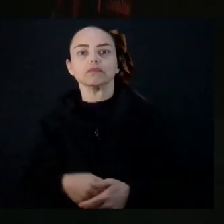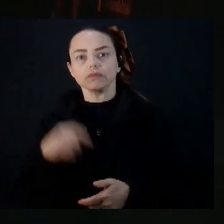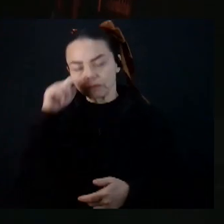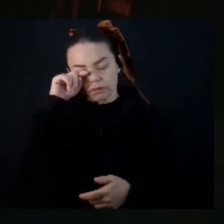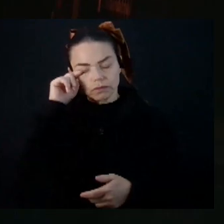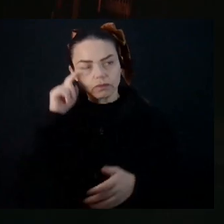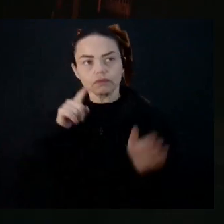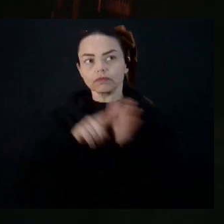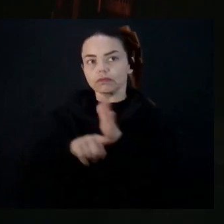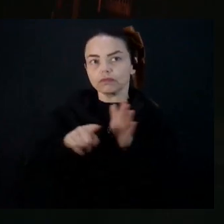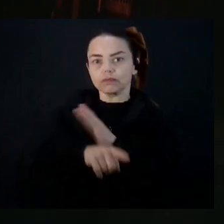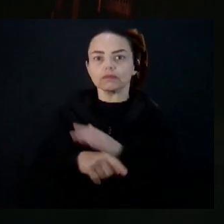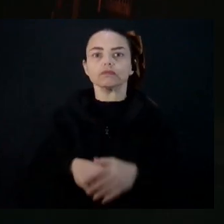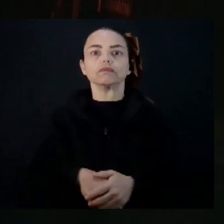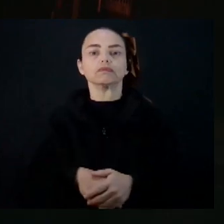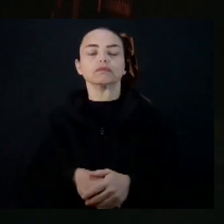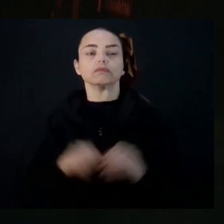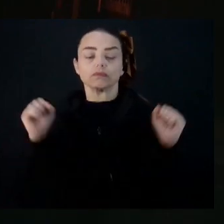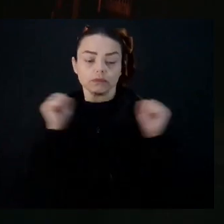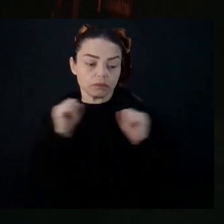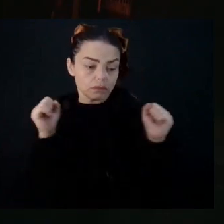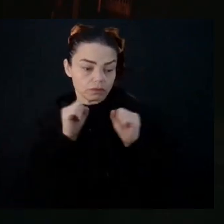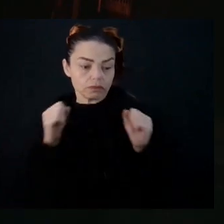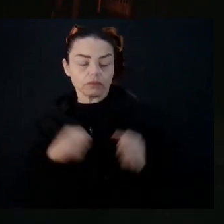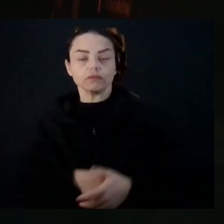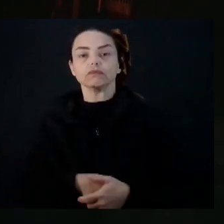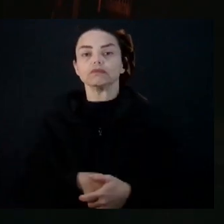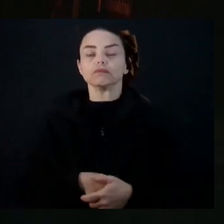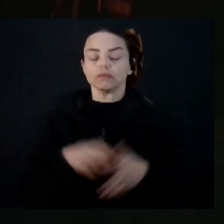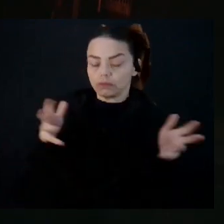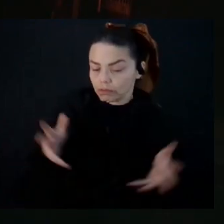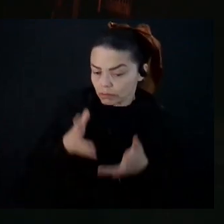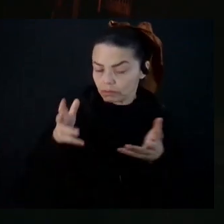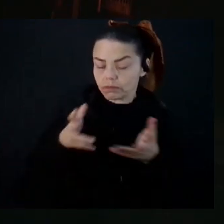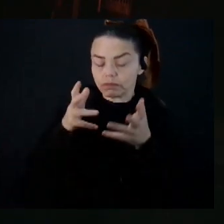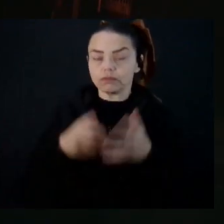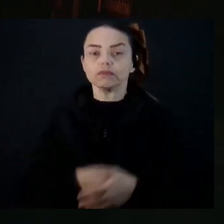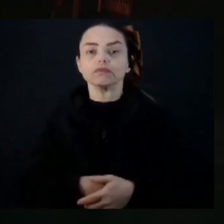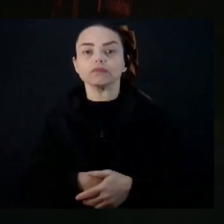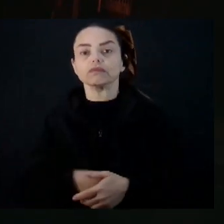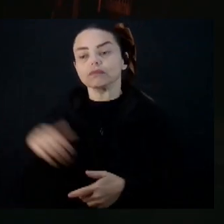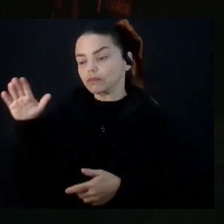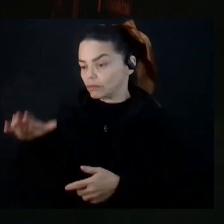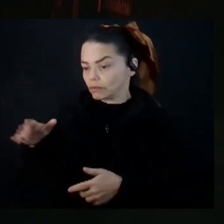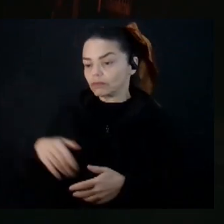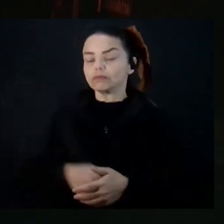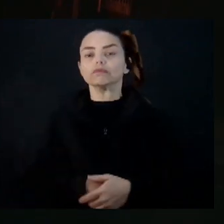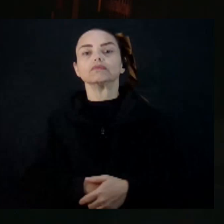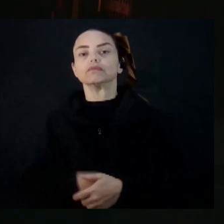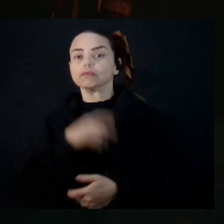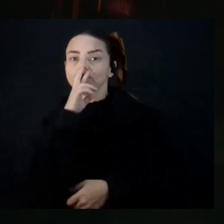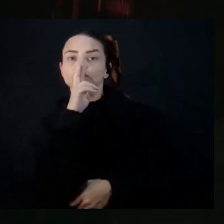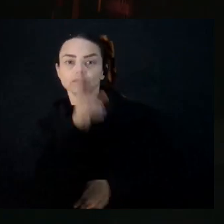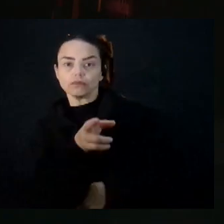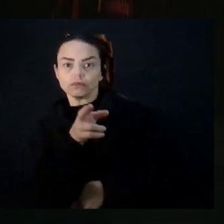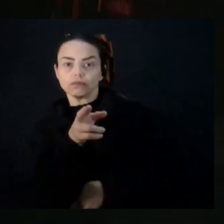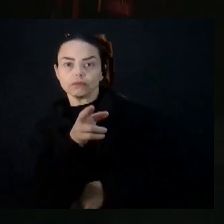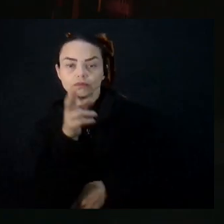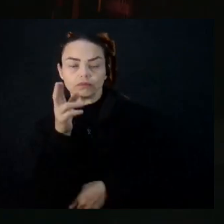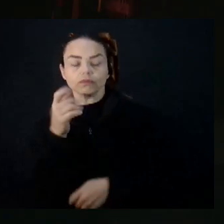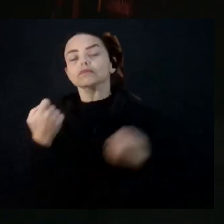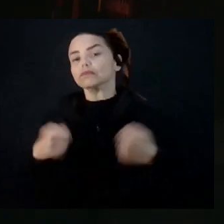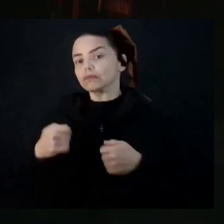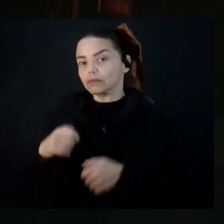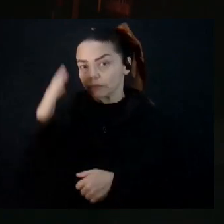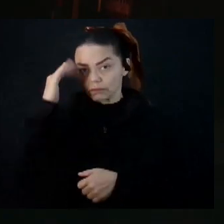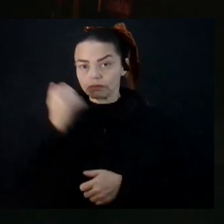aí, super adorei, porque são perguntinhas que vão incentivar a criança a te responder o que você quer saber, né? Então, opção